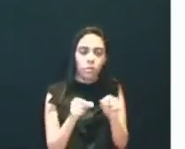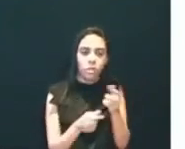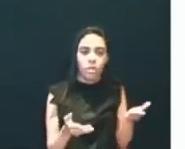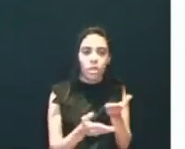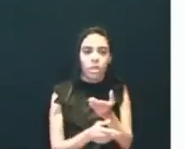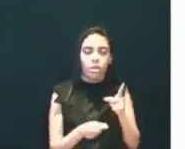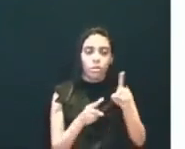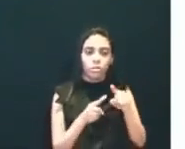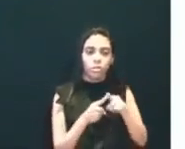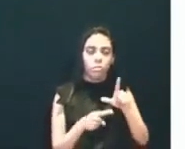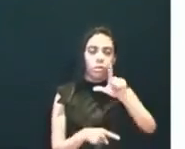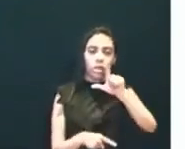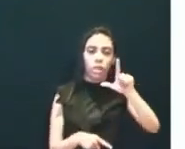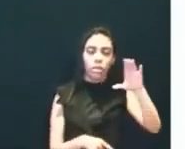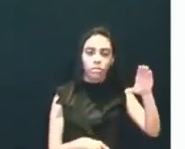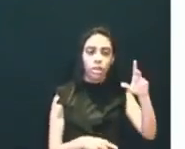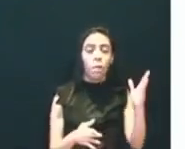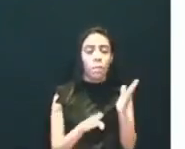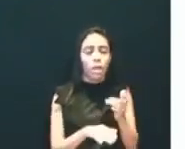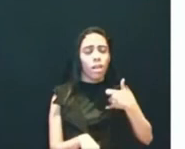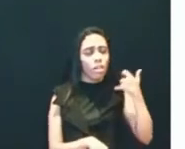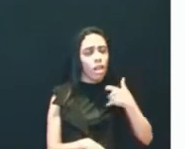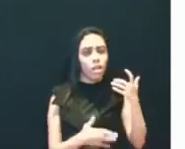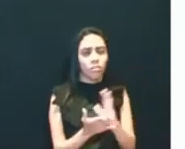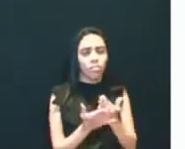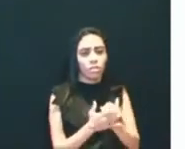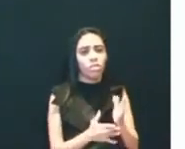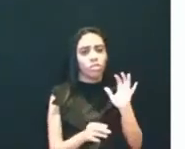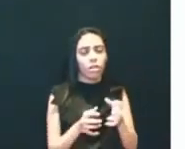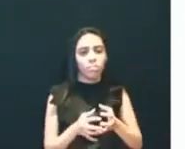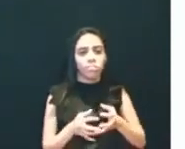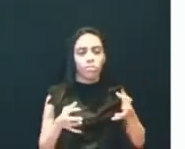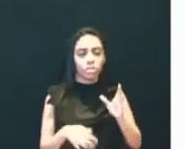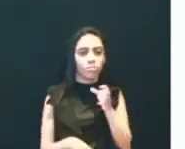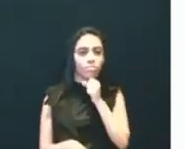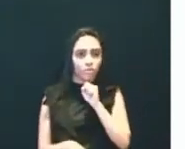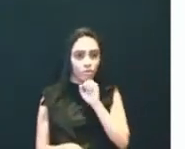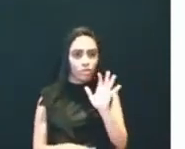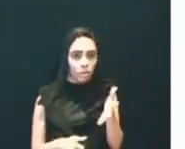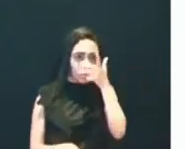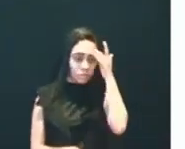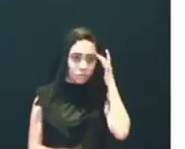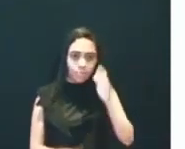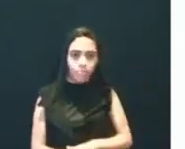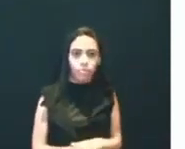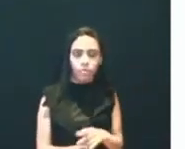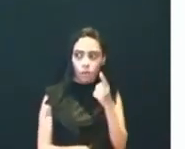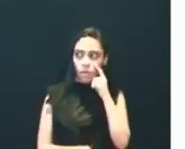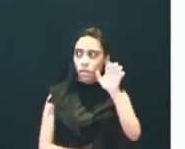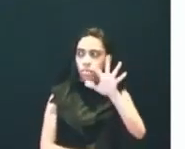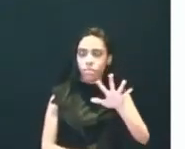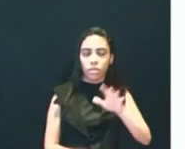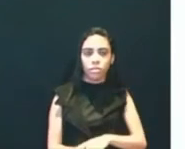leucemia linfóide crônica, por conta da idade. Os pacientes geralmente são mais idosos. Aqui é um diagrama mostrando aquilo que eu falei,